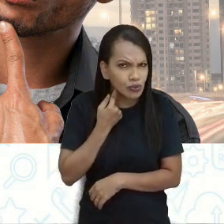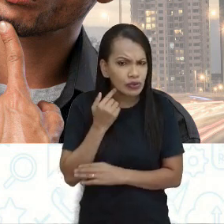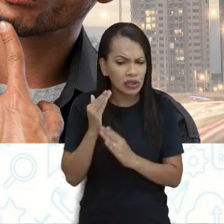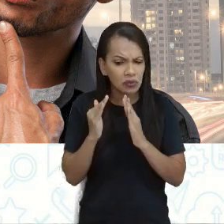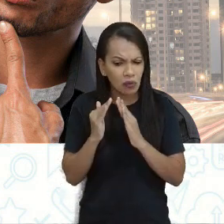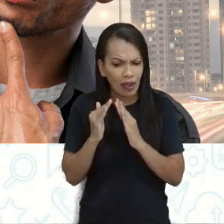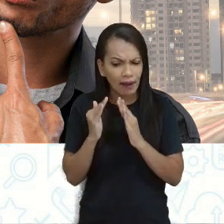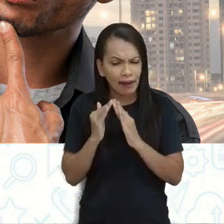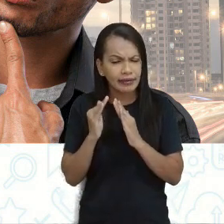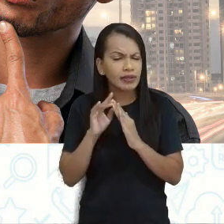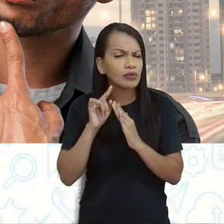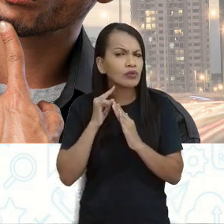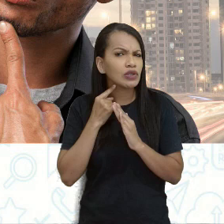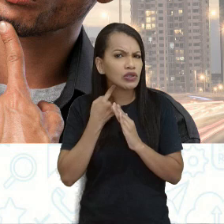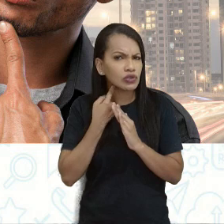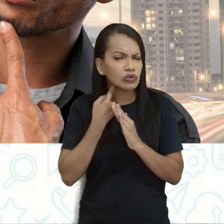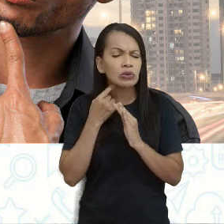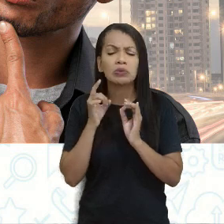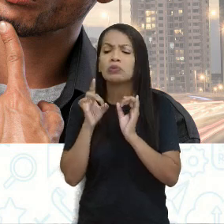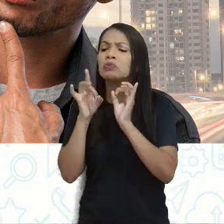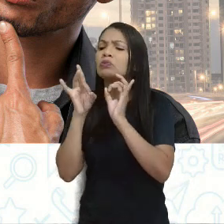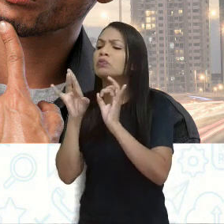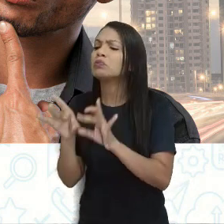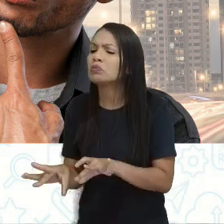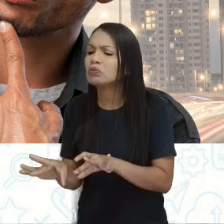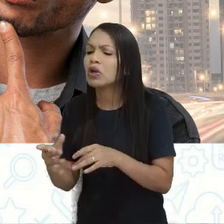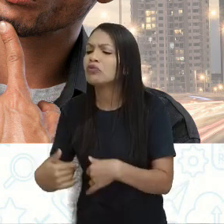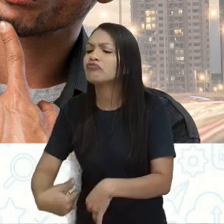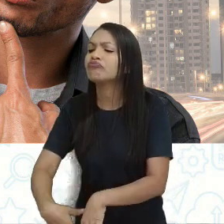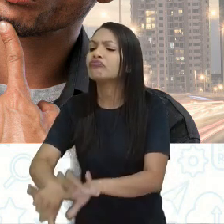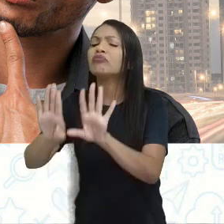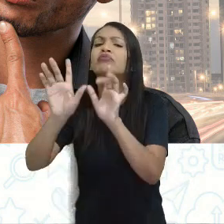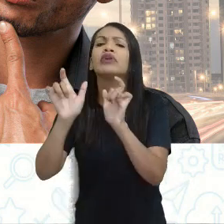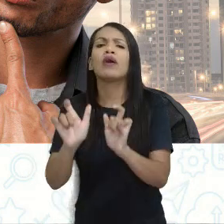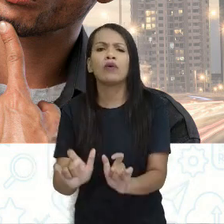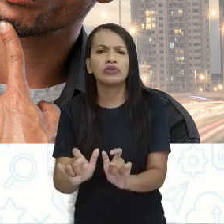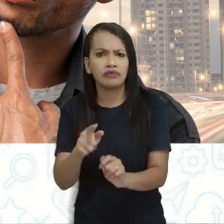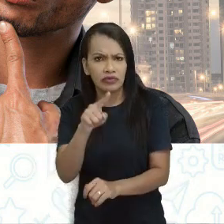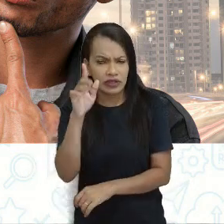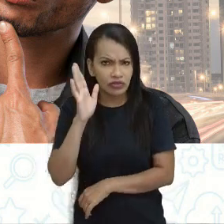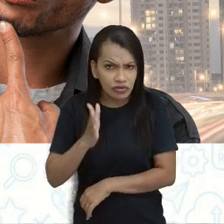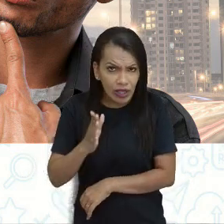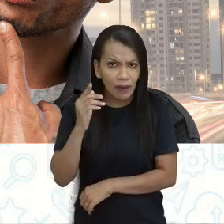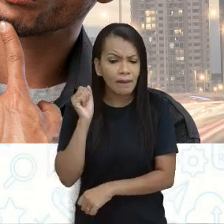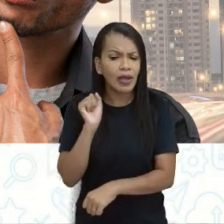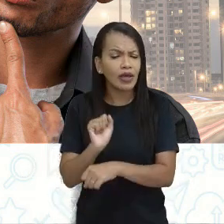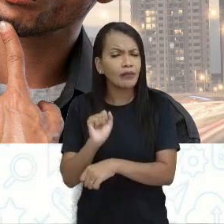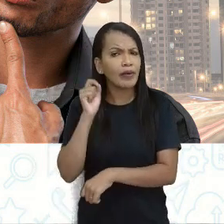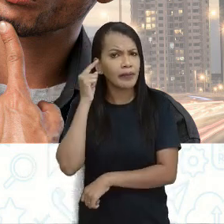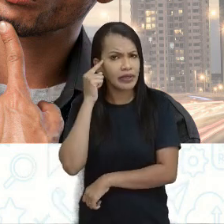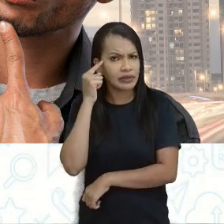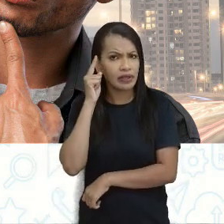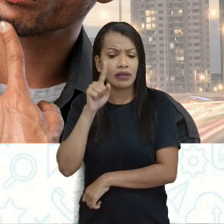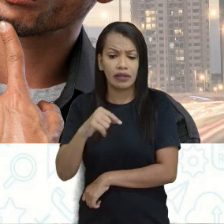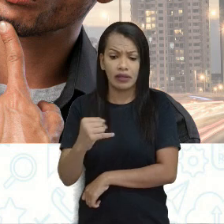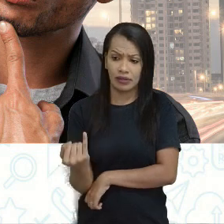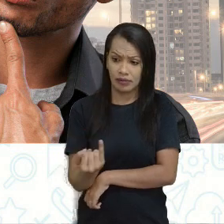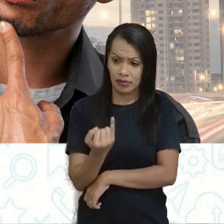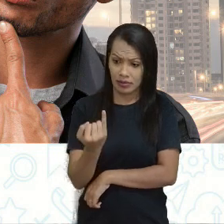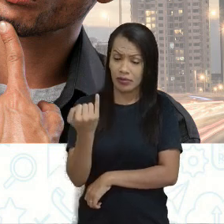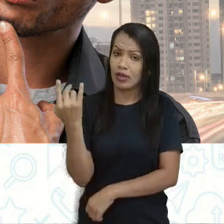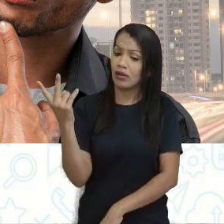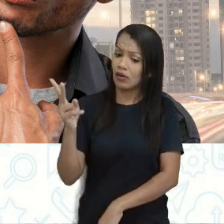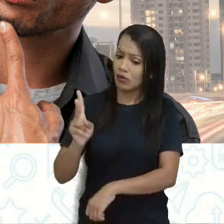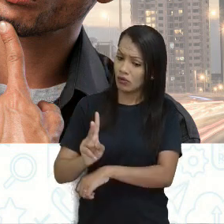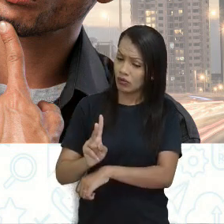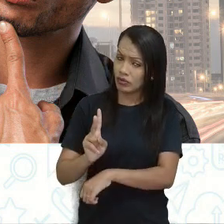nisso? Procurem aí conversar, refletir sobre a importância, né, da gente cuidar desses